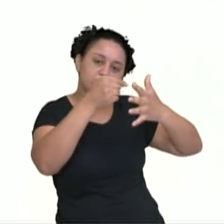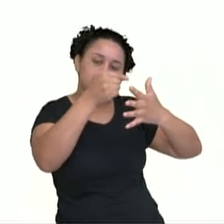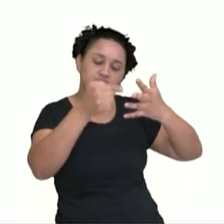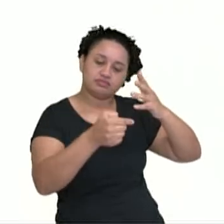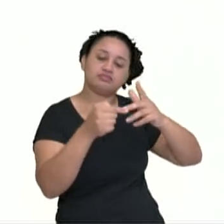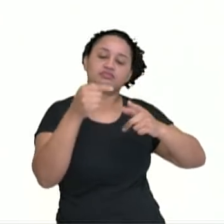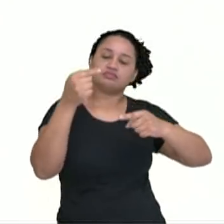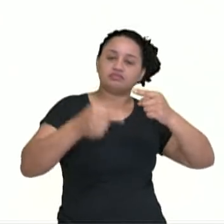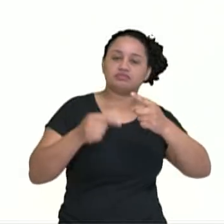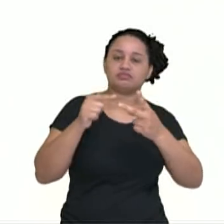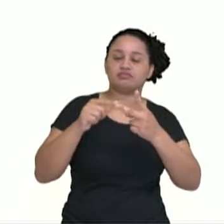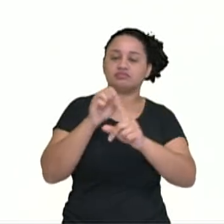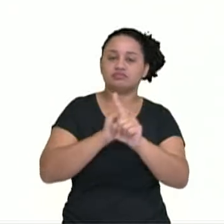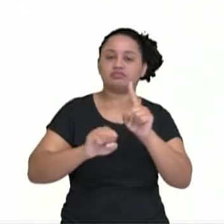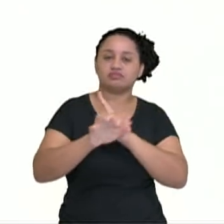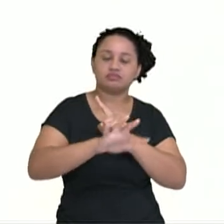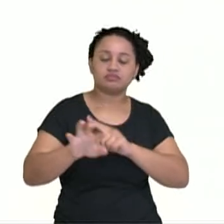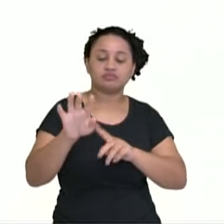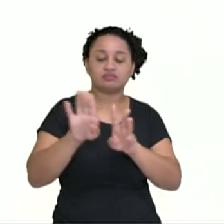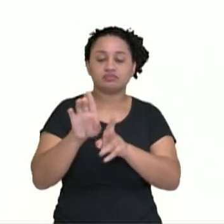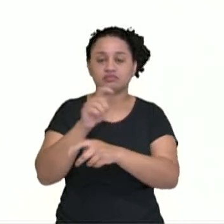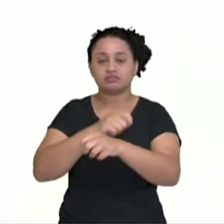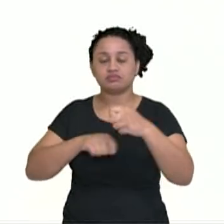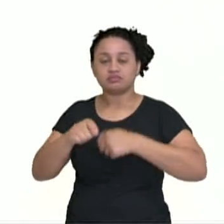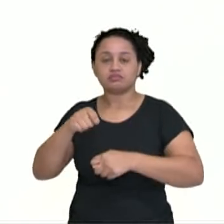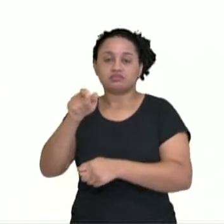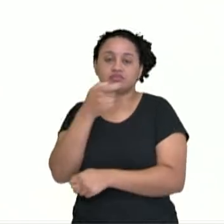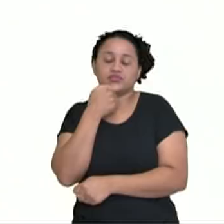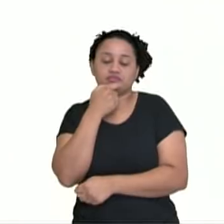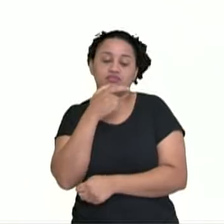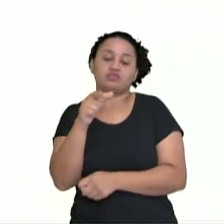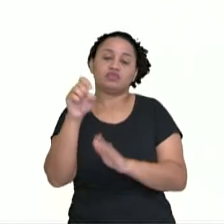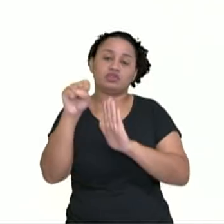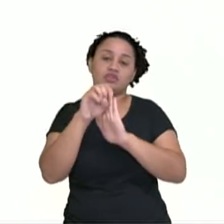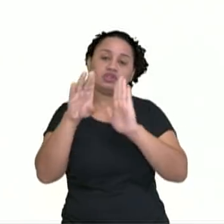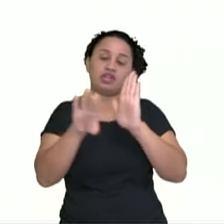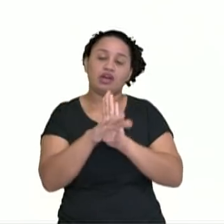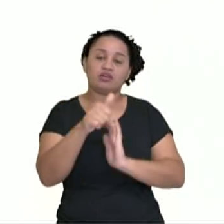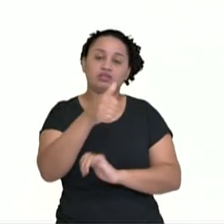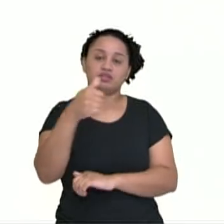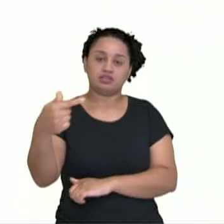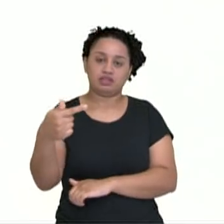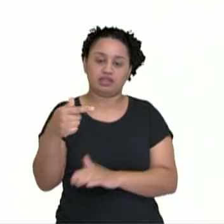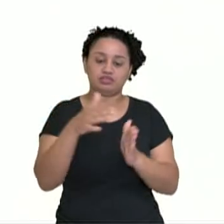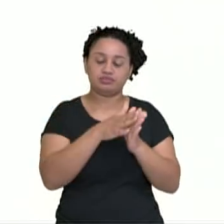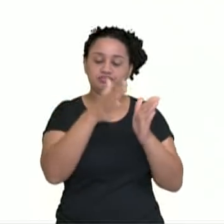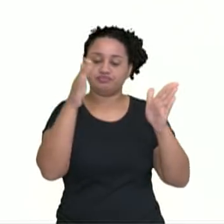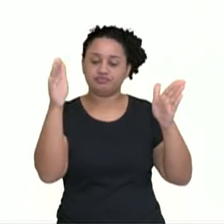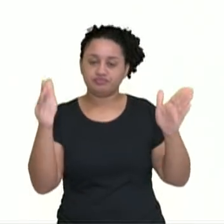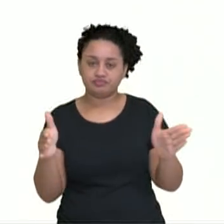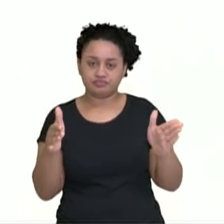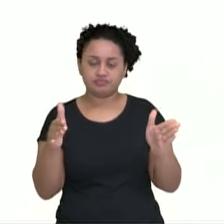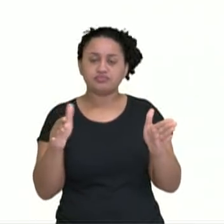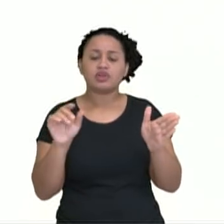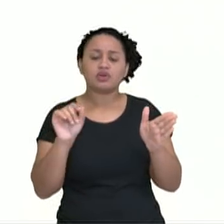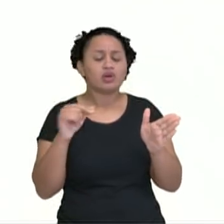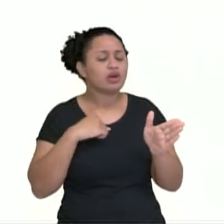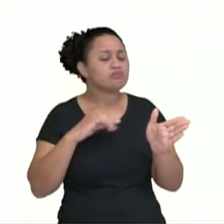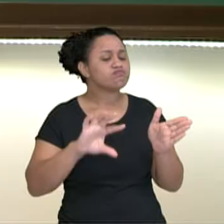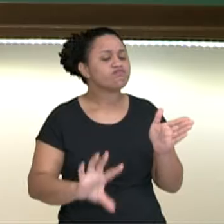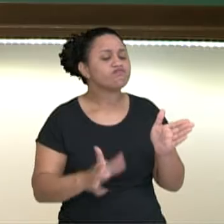políticos, sociais e econômicos da Inglaterra durante o século XVII. Durante o século XVII vão